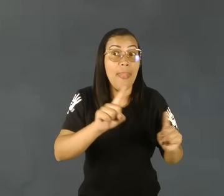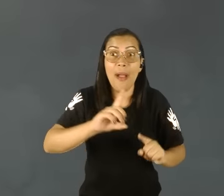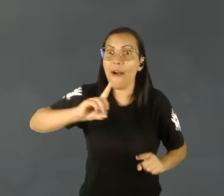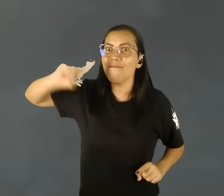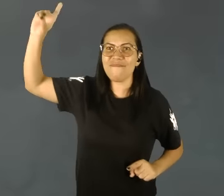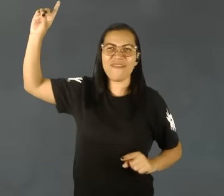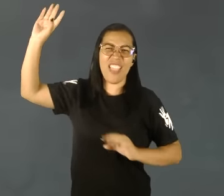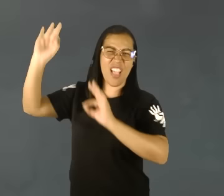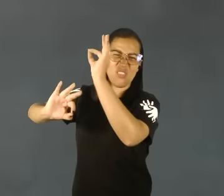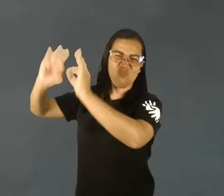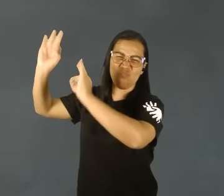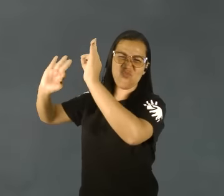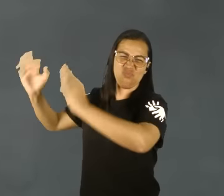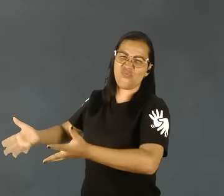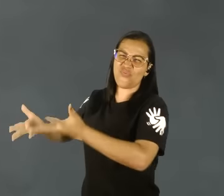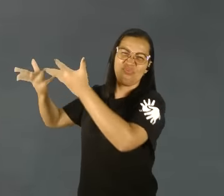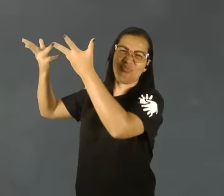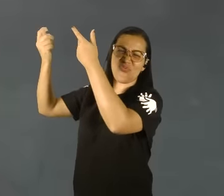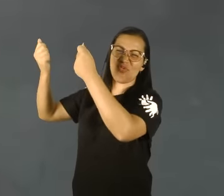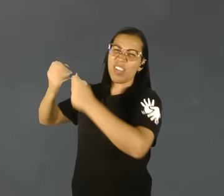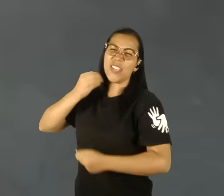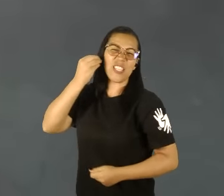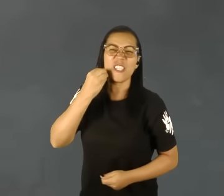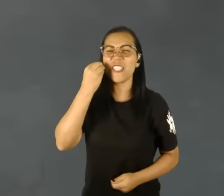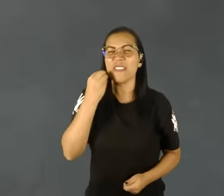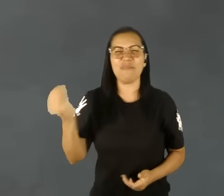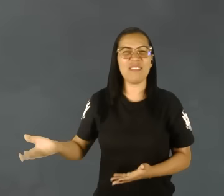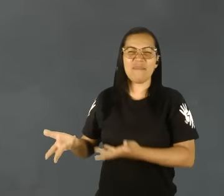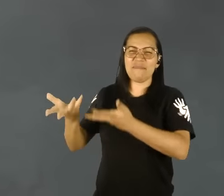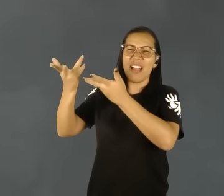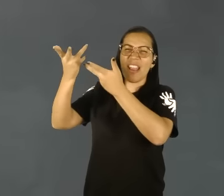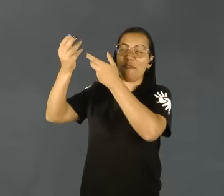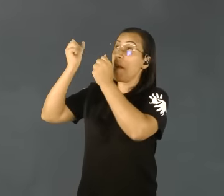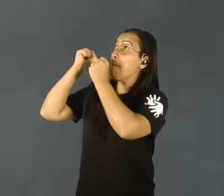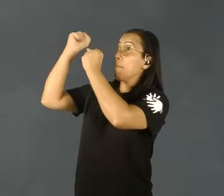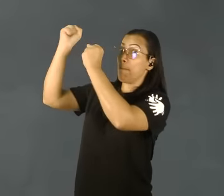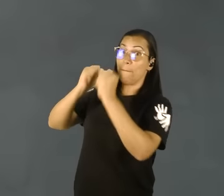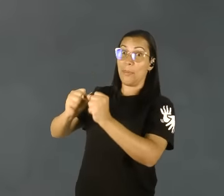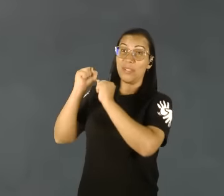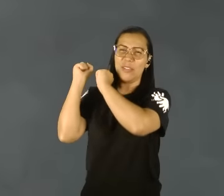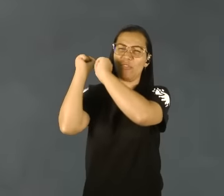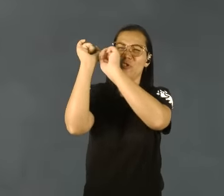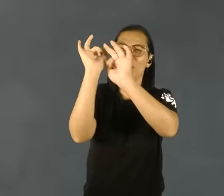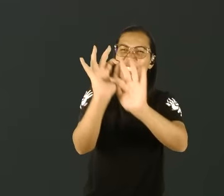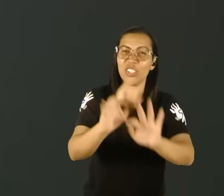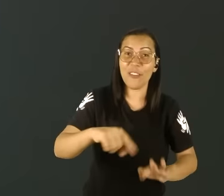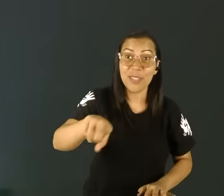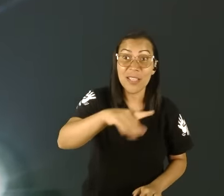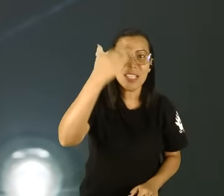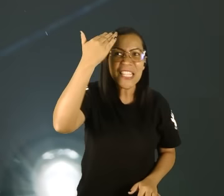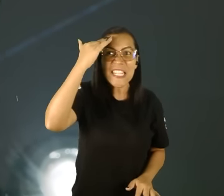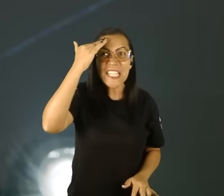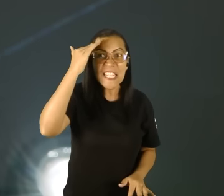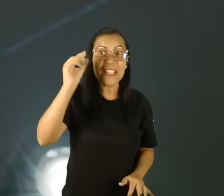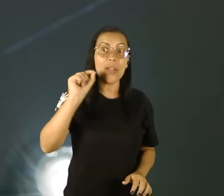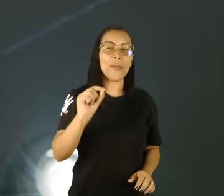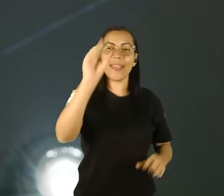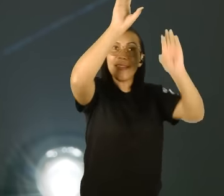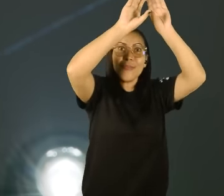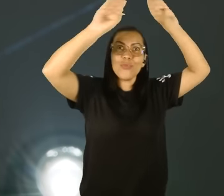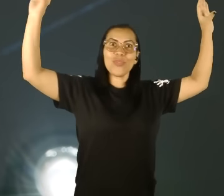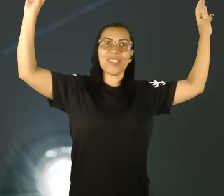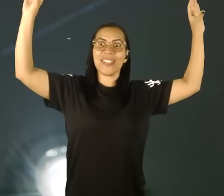ser revelada, há experiências para ser revelada, há um poder para ser revelado. Quando você entender que o céu não para, você vai entender